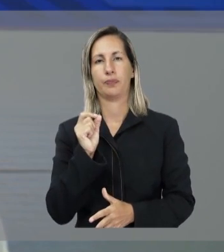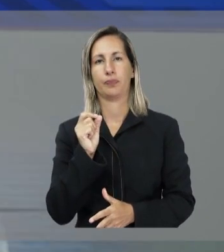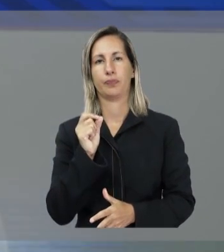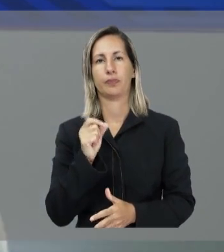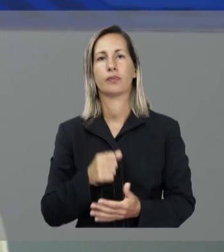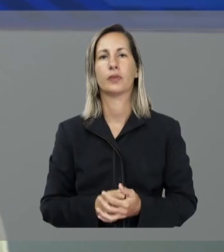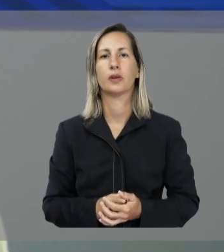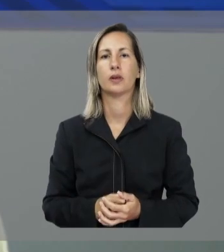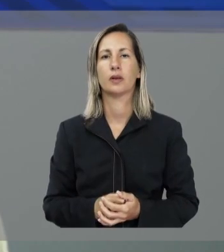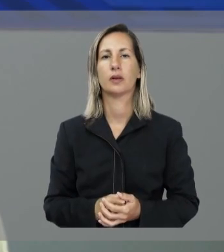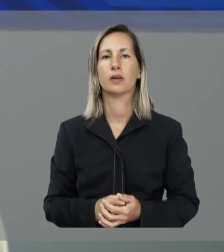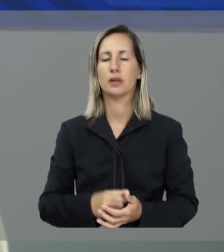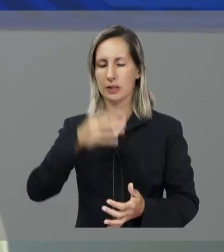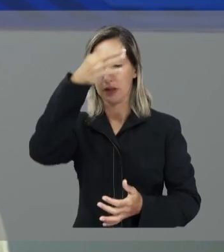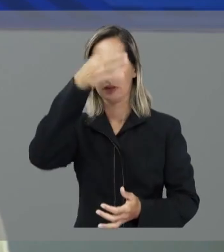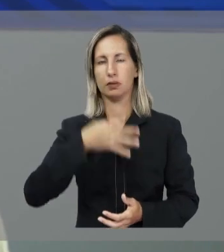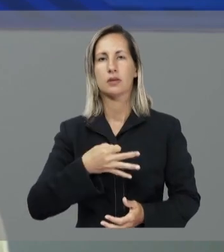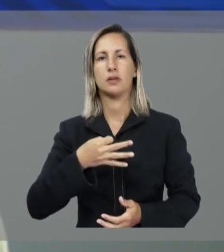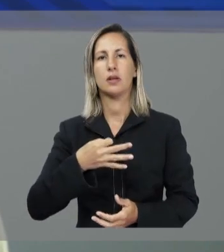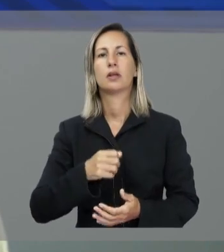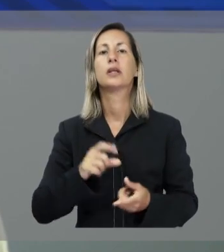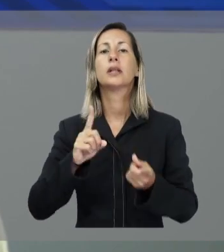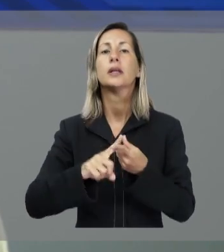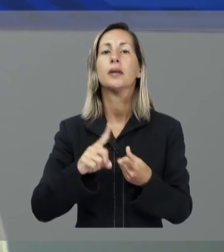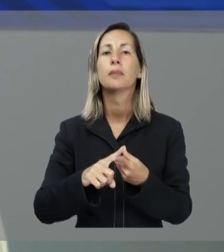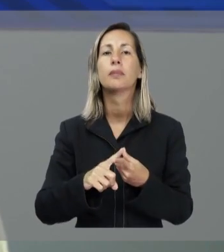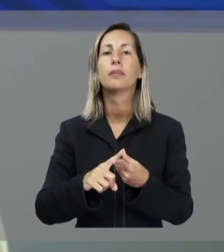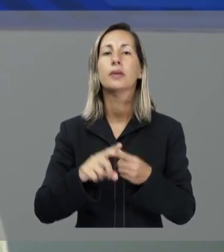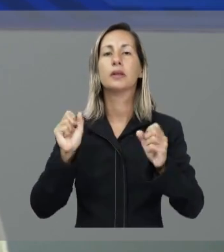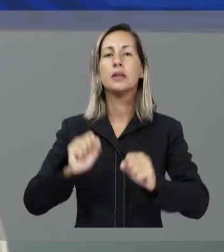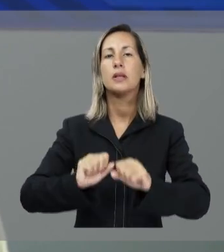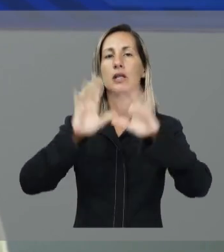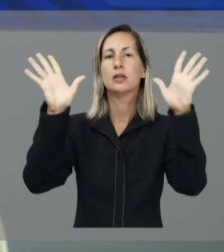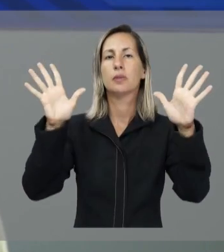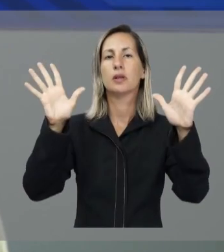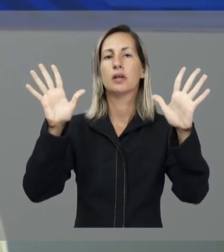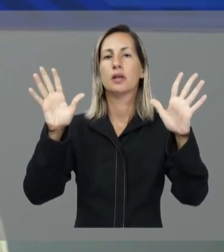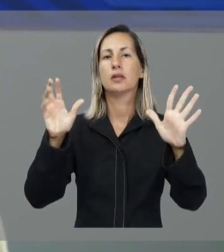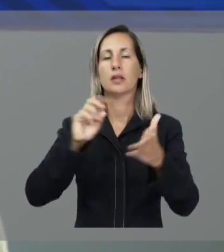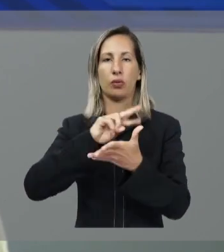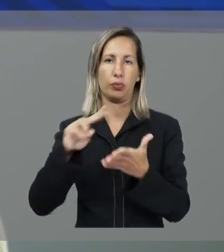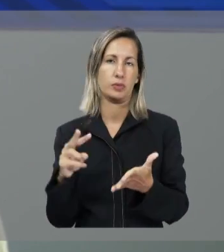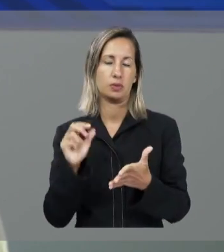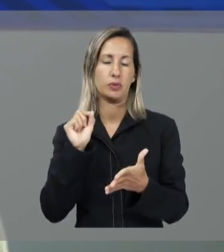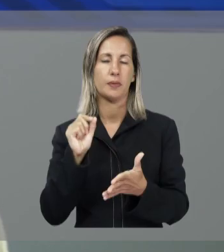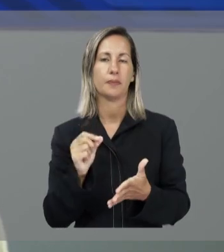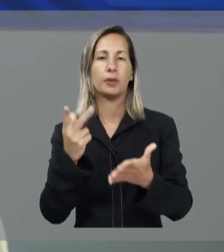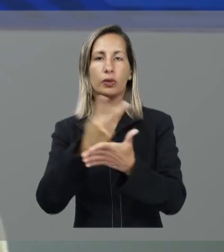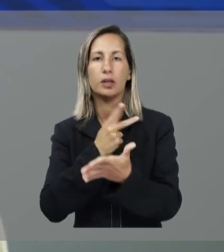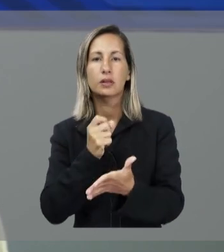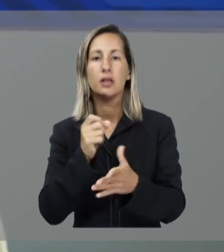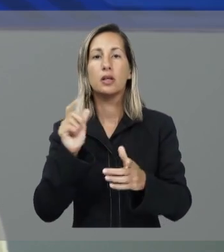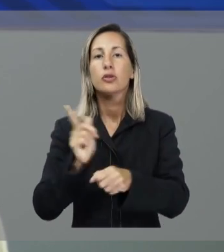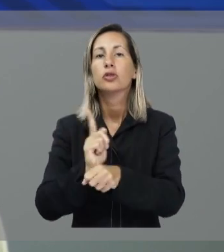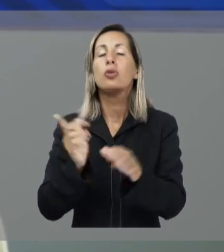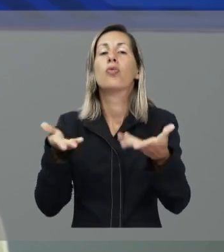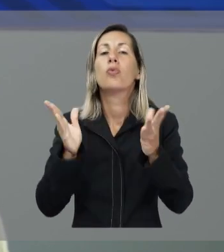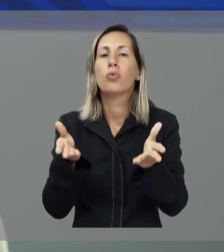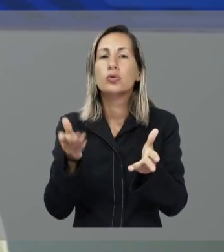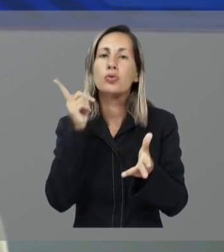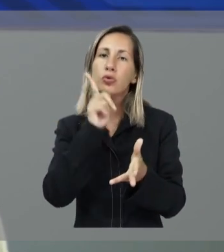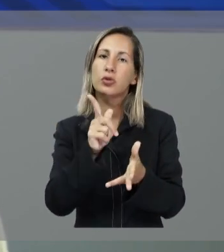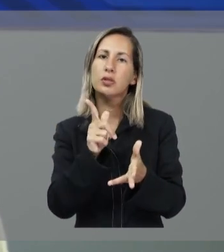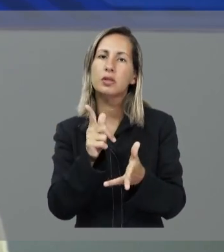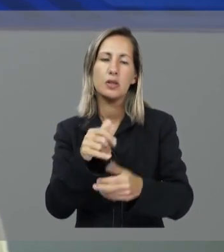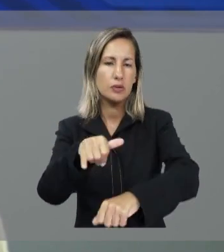É você ter dignidade, né, e você também ter transparência nos seus atos. Então, o que é que acontece? A gestão hoje, para você conseguir